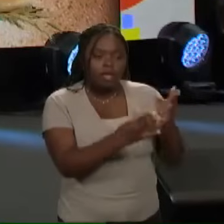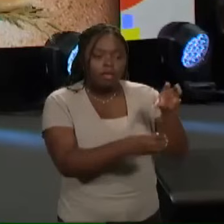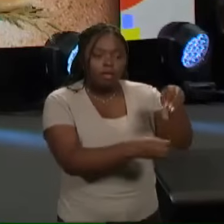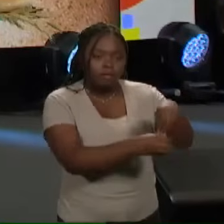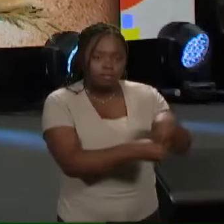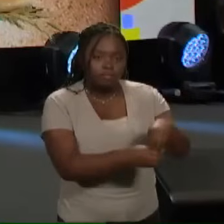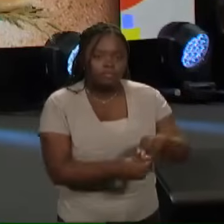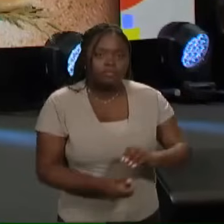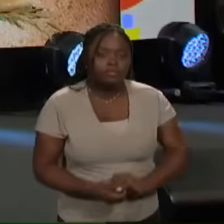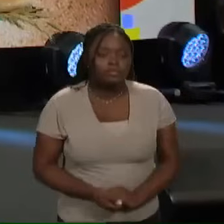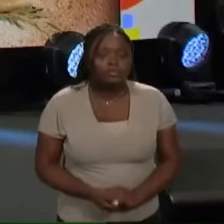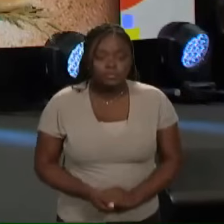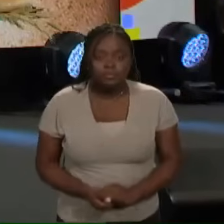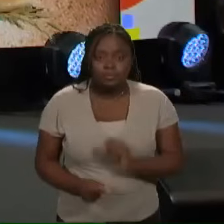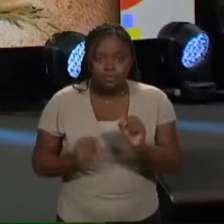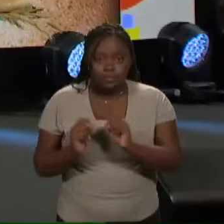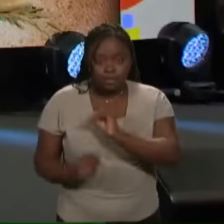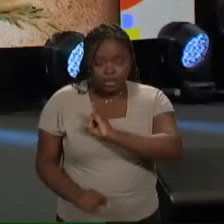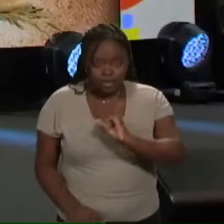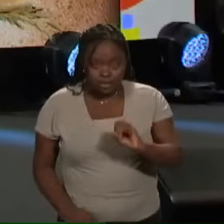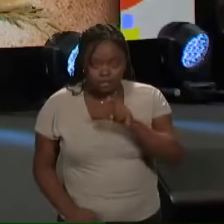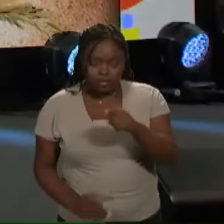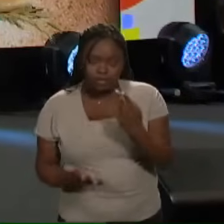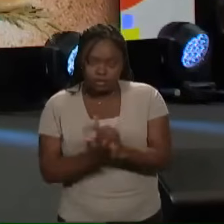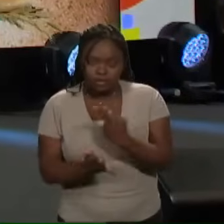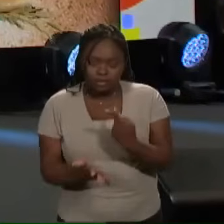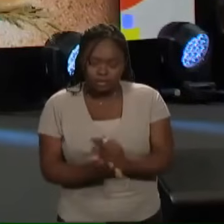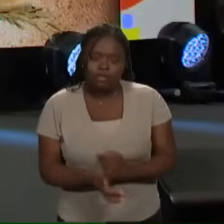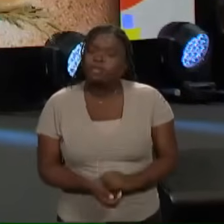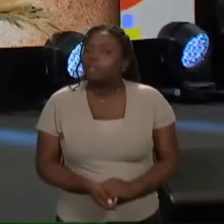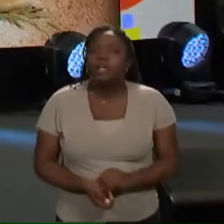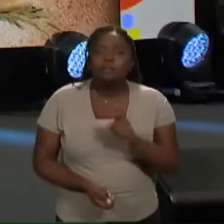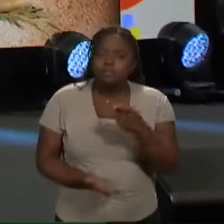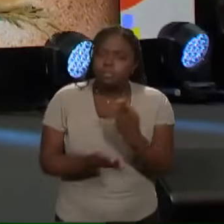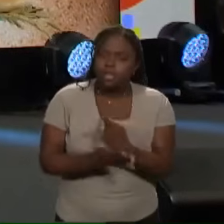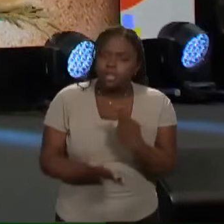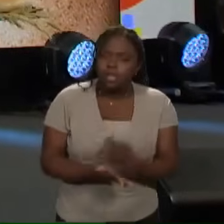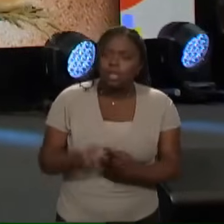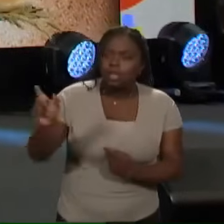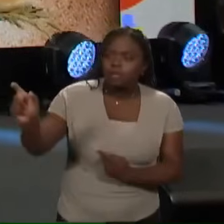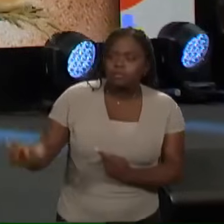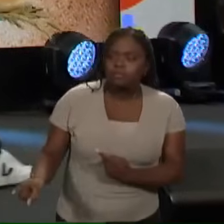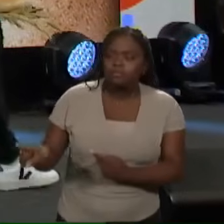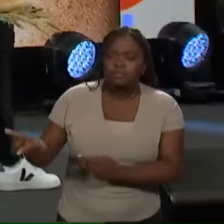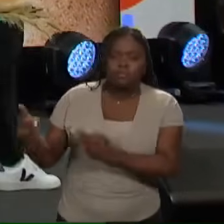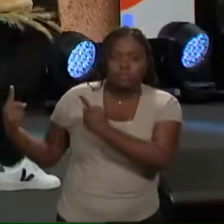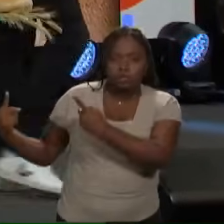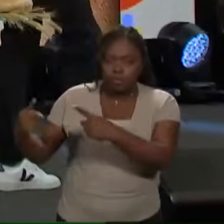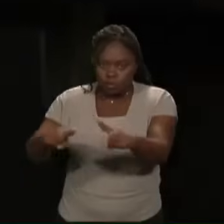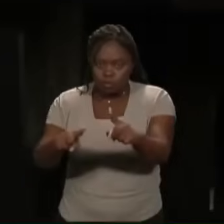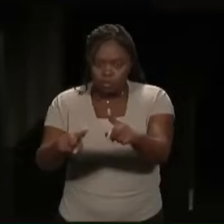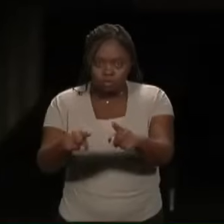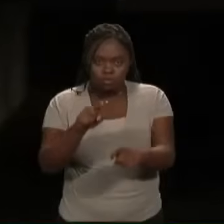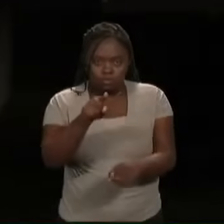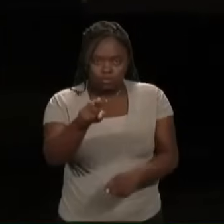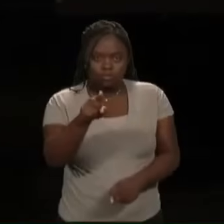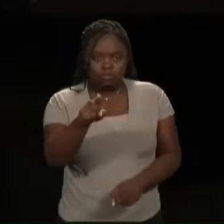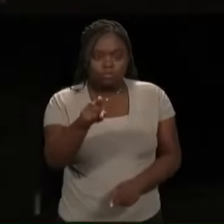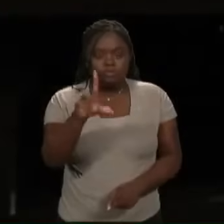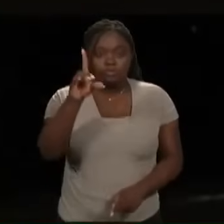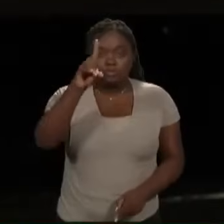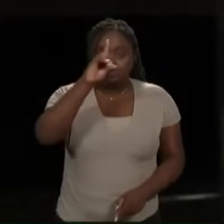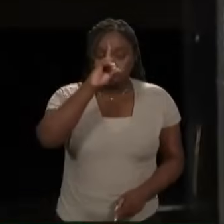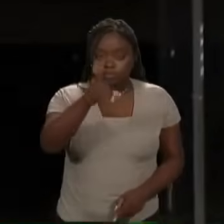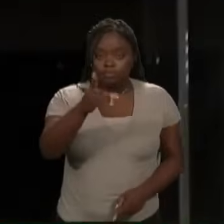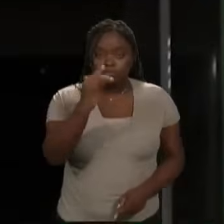Esse caso aqui é o caso onde você está errado. Você está errado, o irmão tem algo contra você. Sabe o que Deus está dizendo